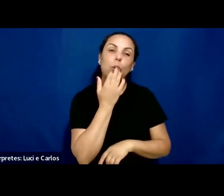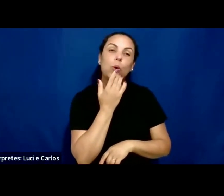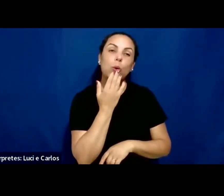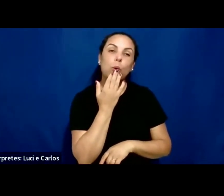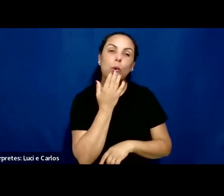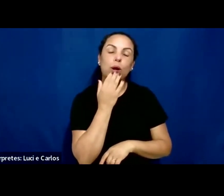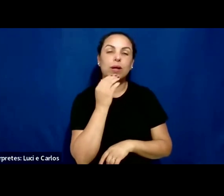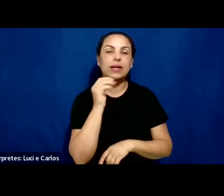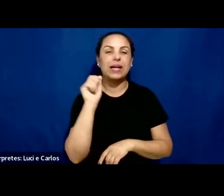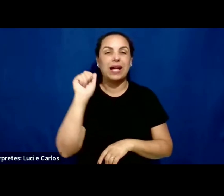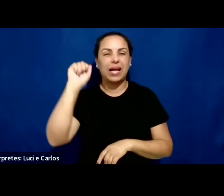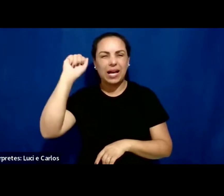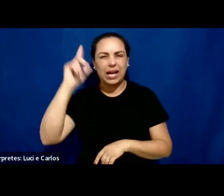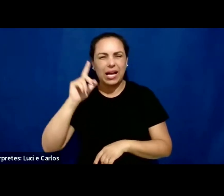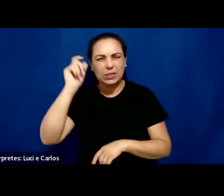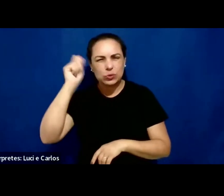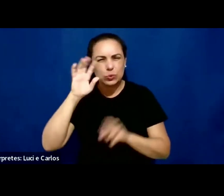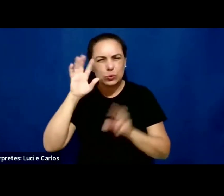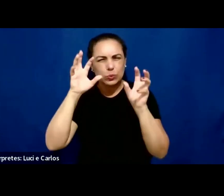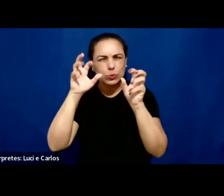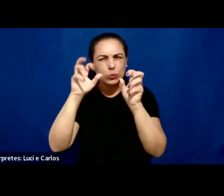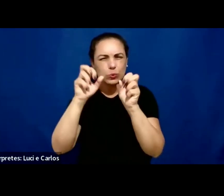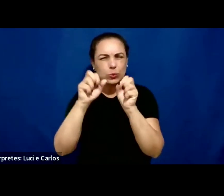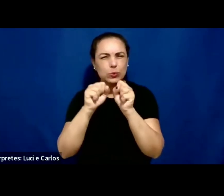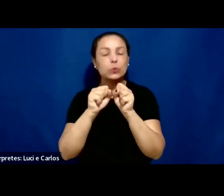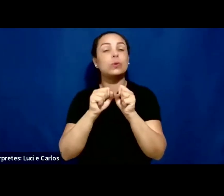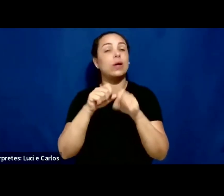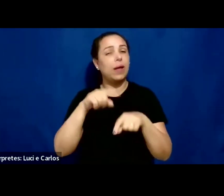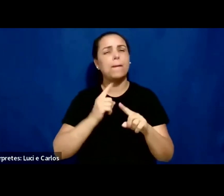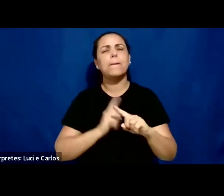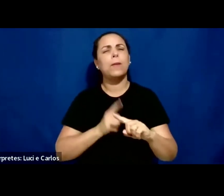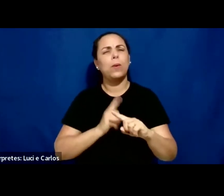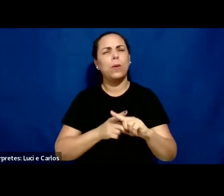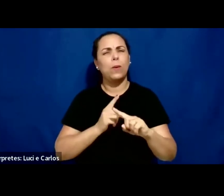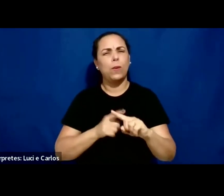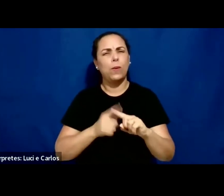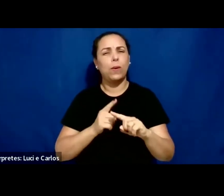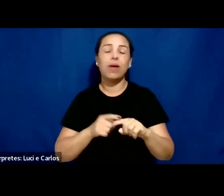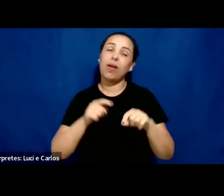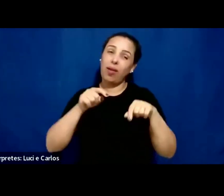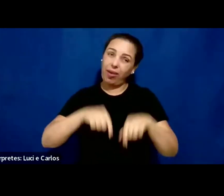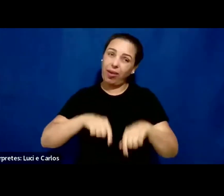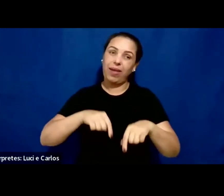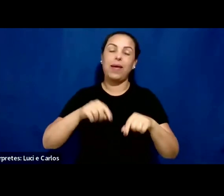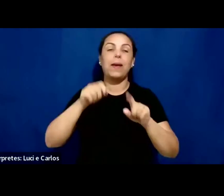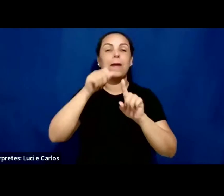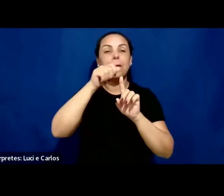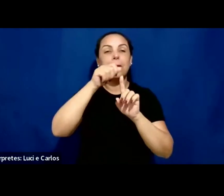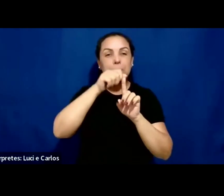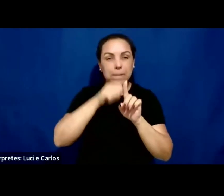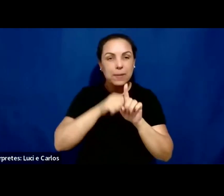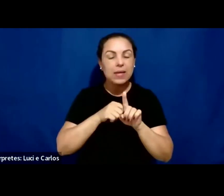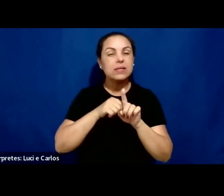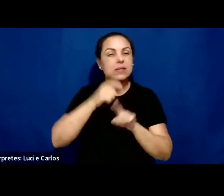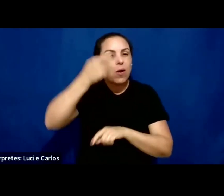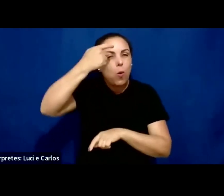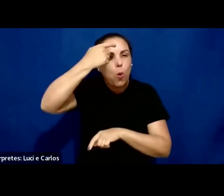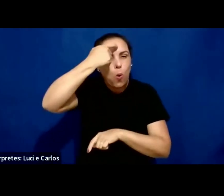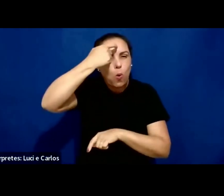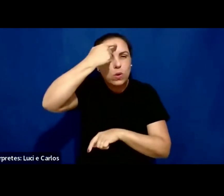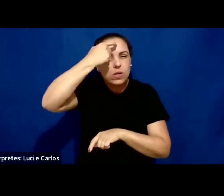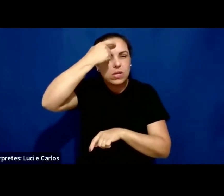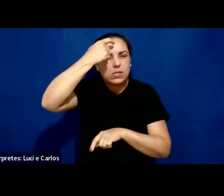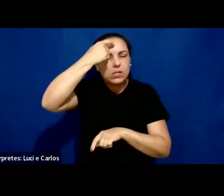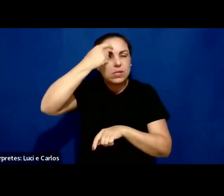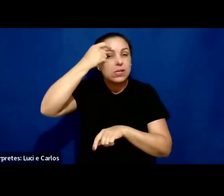o que significa? É que nós estamos no mês de Março Azul Marinho, que é o mês da conscientização e